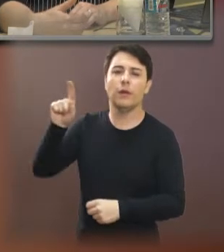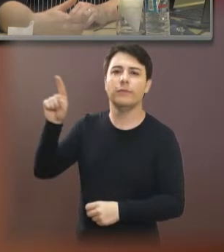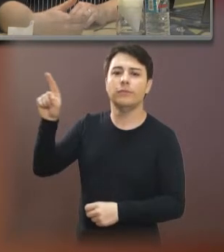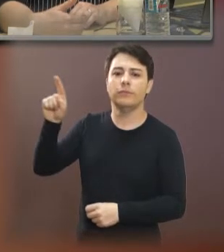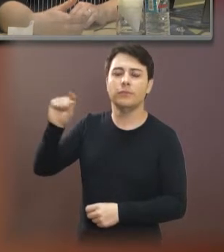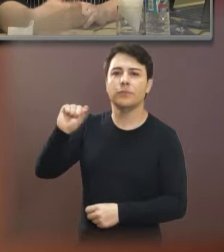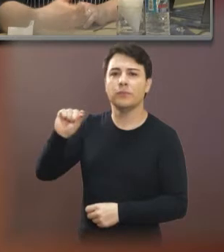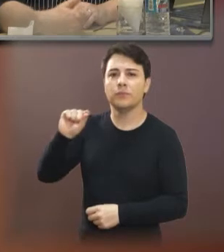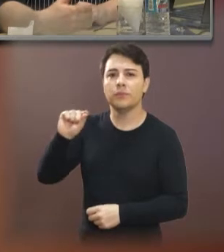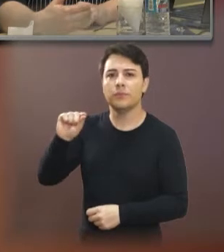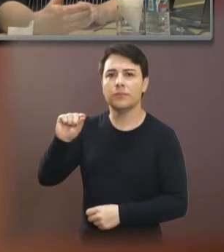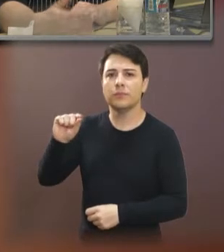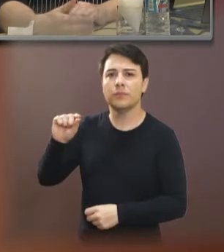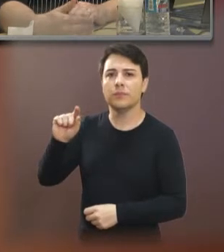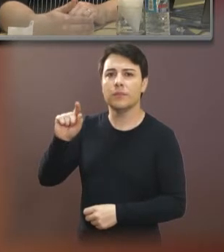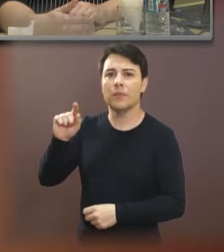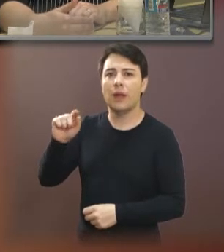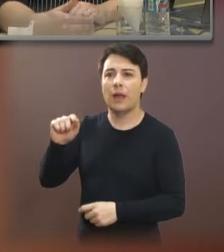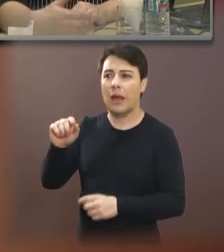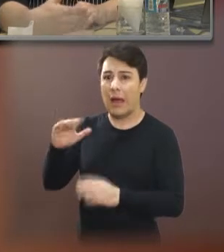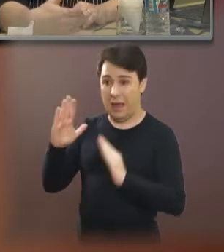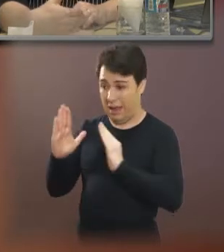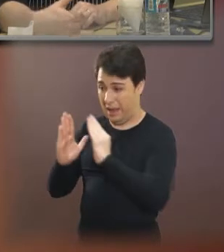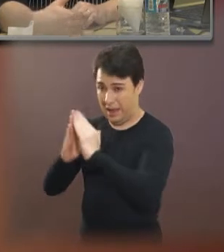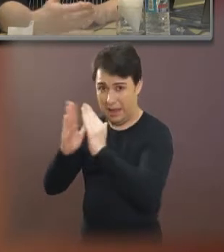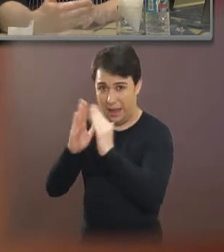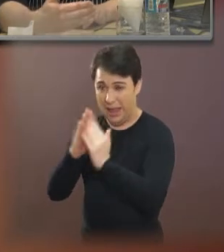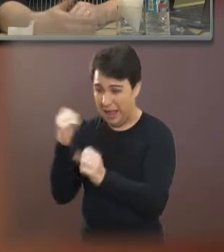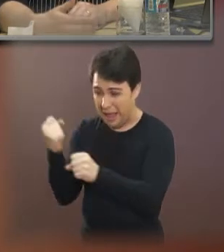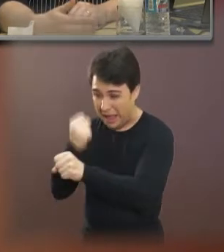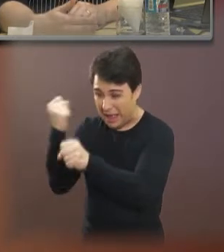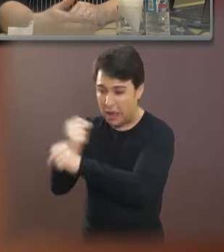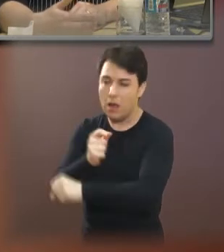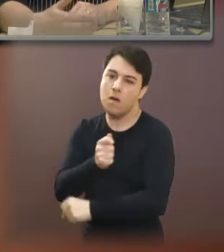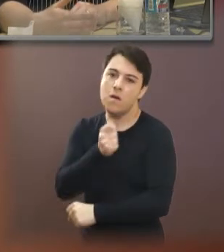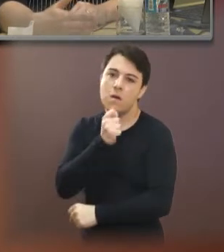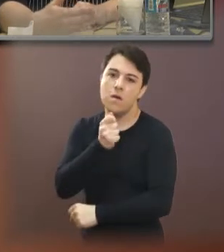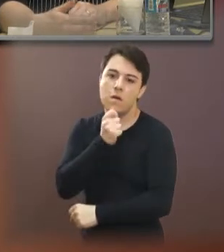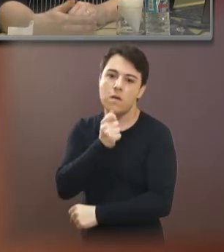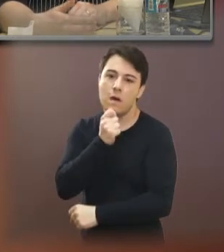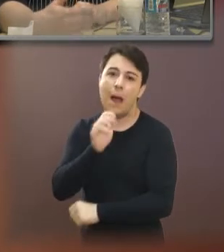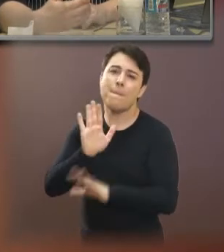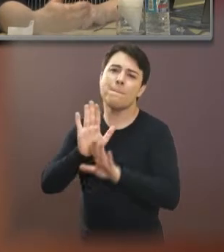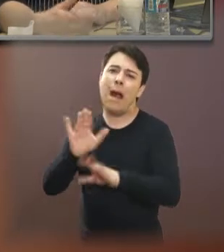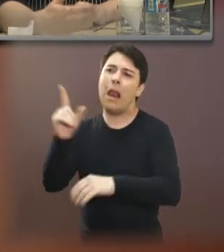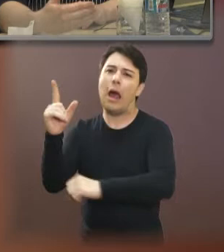em que não tem muita coisa construída, mas é área que não tem grandes